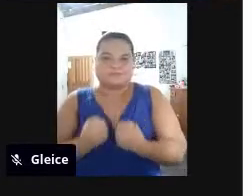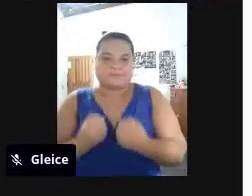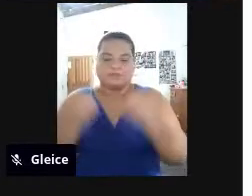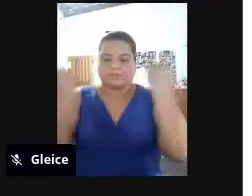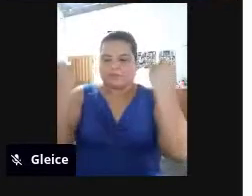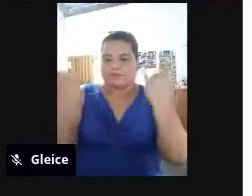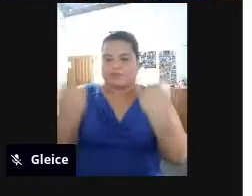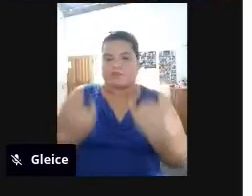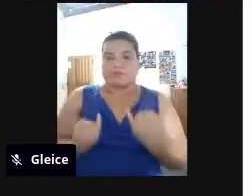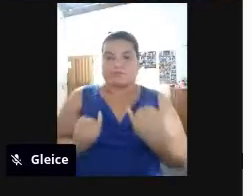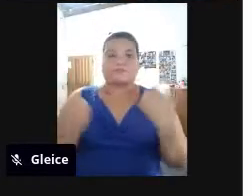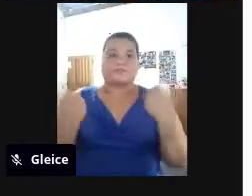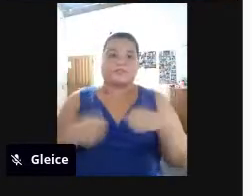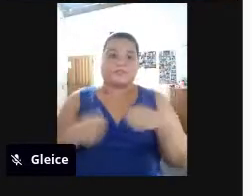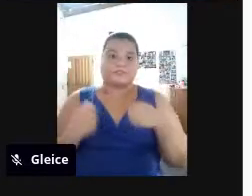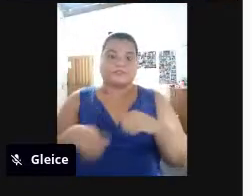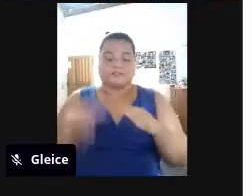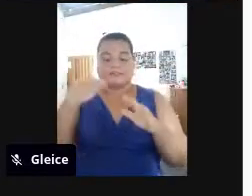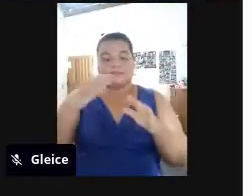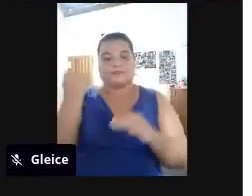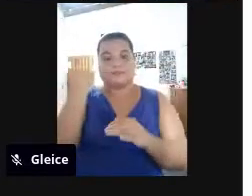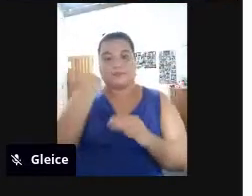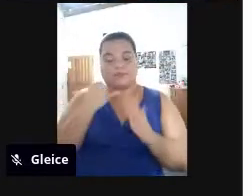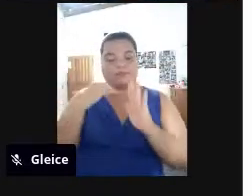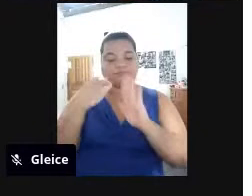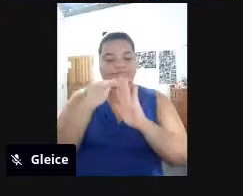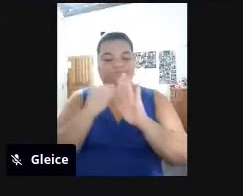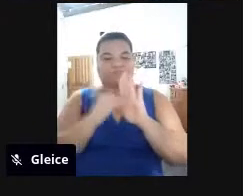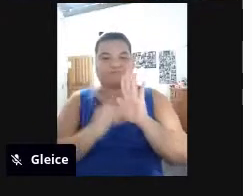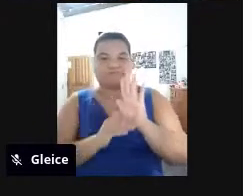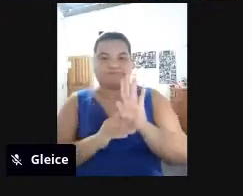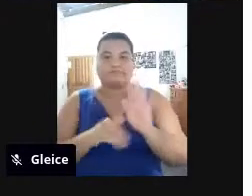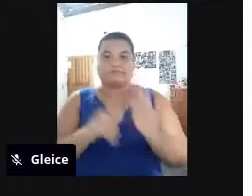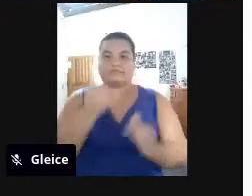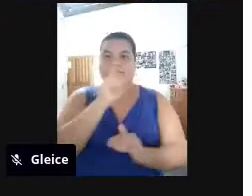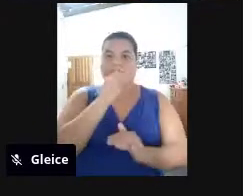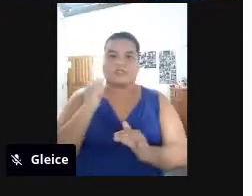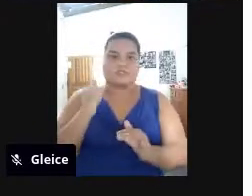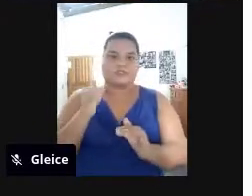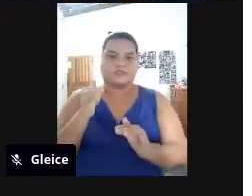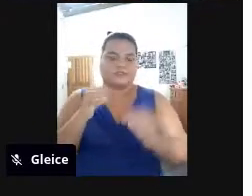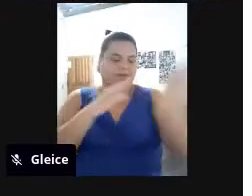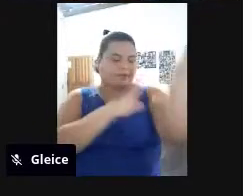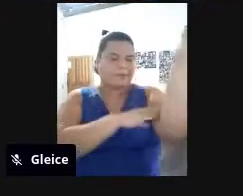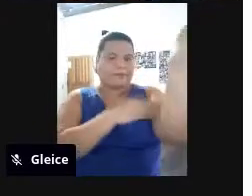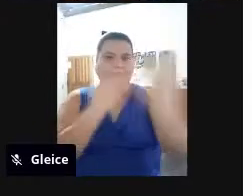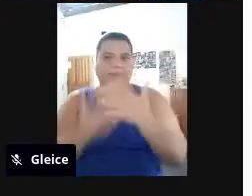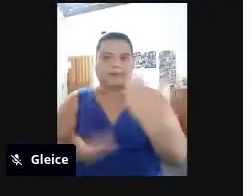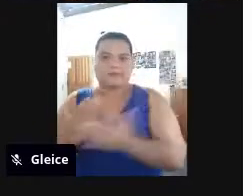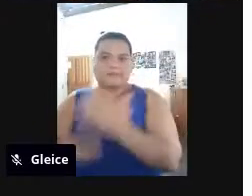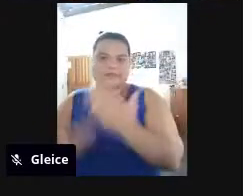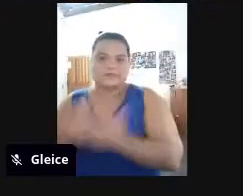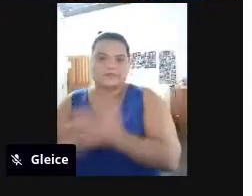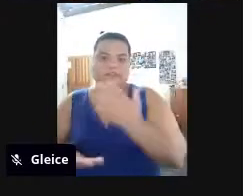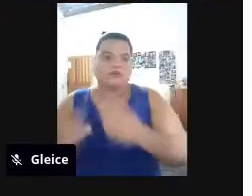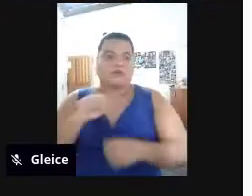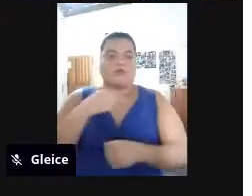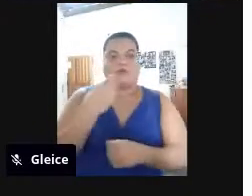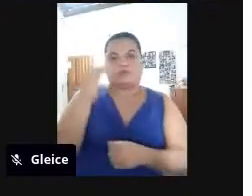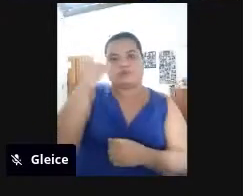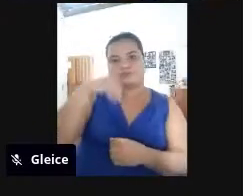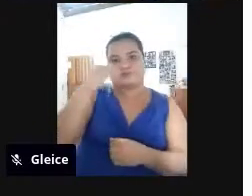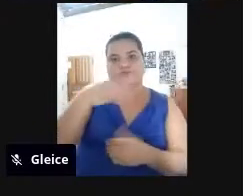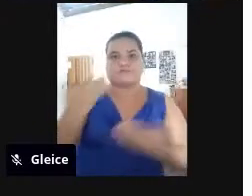restrição energética e para com que o indivíduo não perca massa muscular, não tenha queda de desempenho, ou até mesmo que a